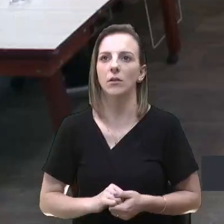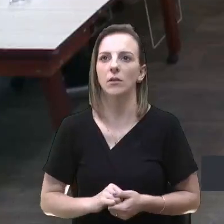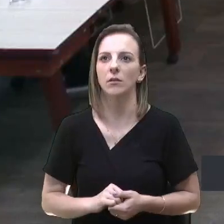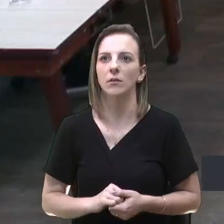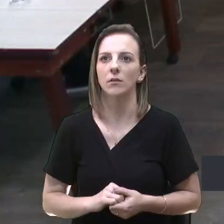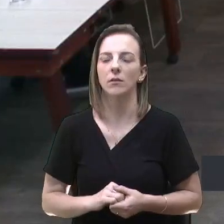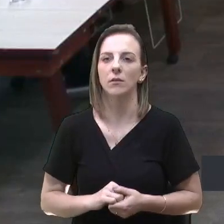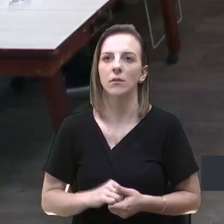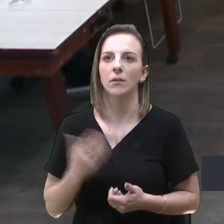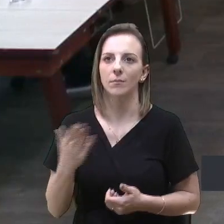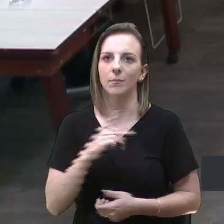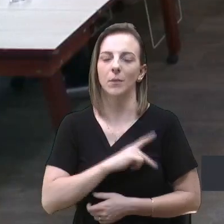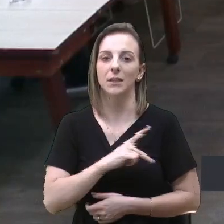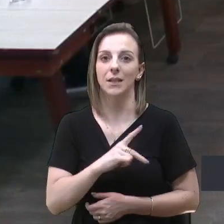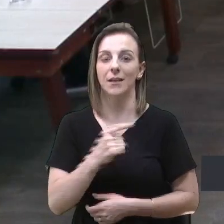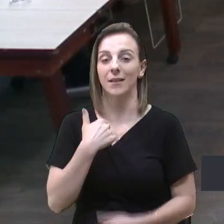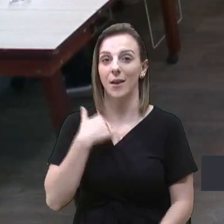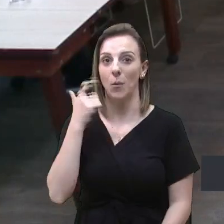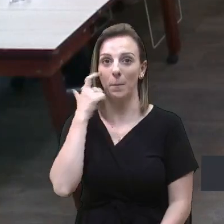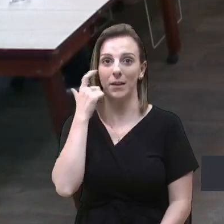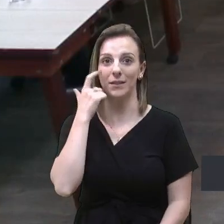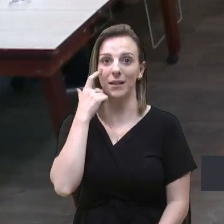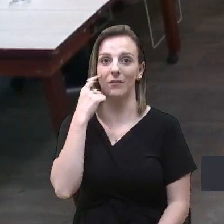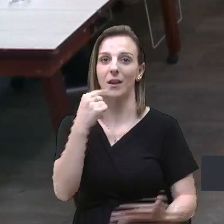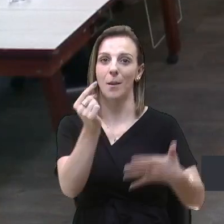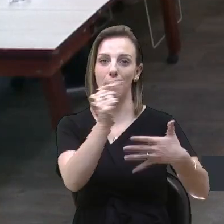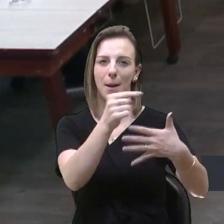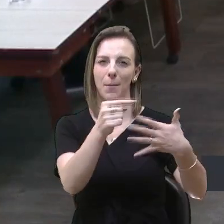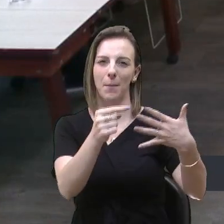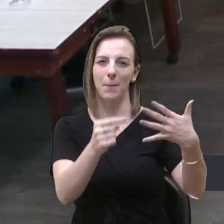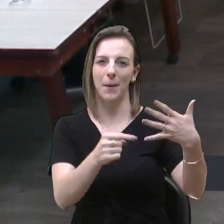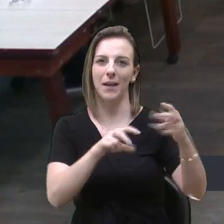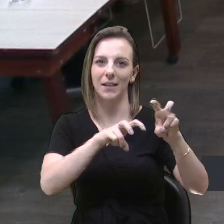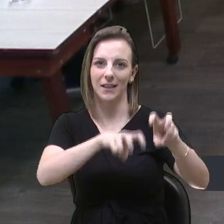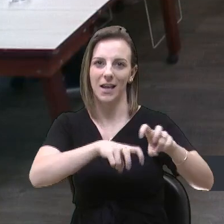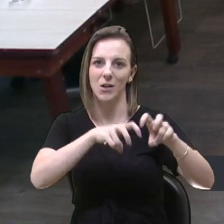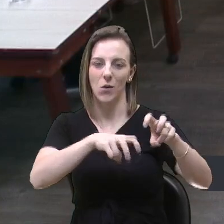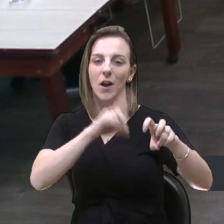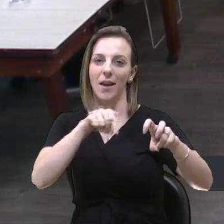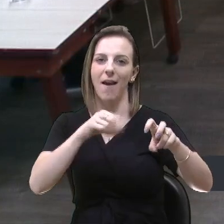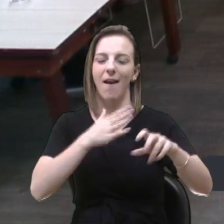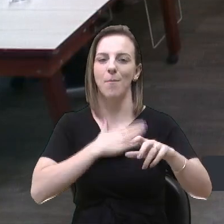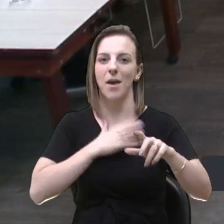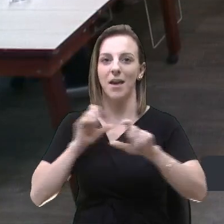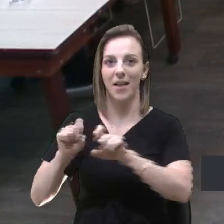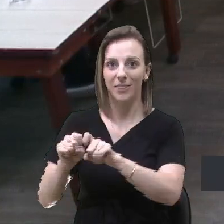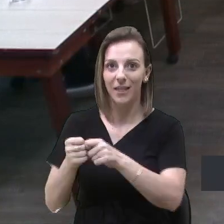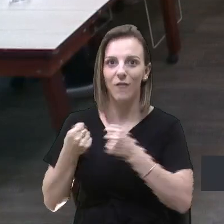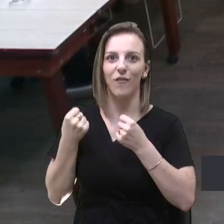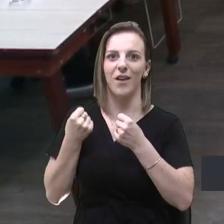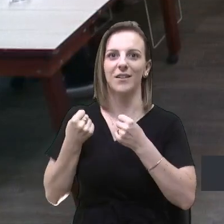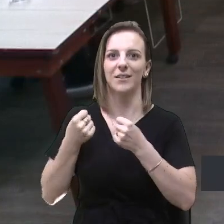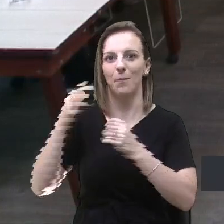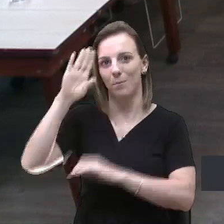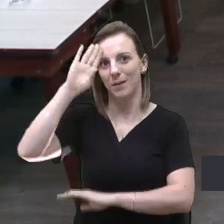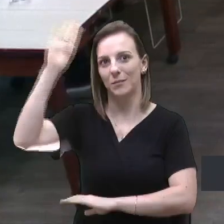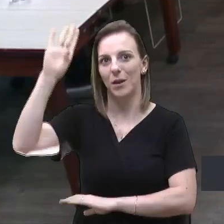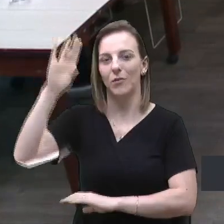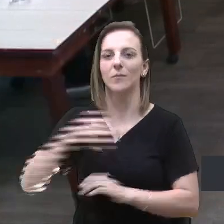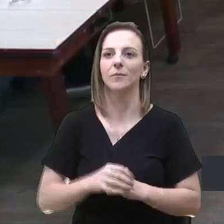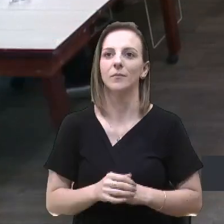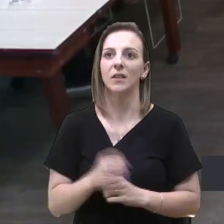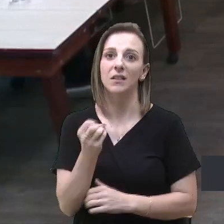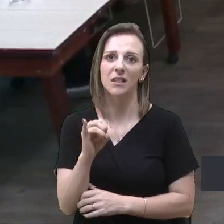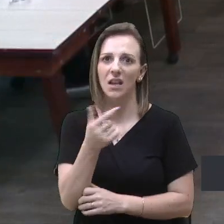presidente, eu tinha na mente, sim, de pontuar do interior, que a minha bandeira número 1, que quem sabe se não fosse subsídio seria o dobro.